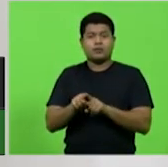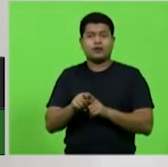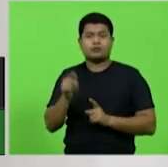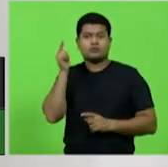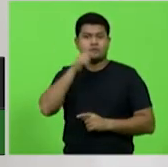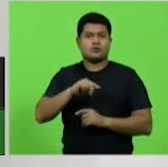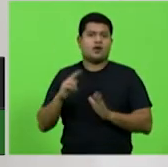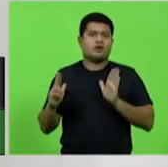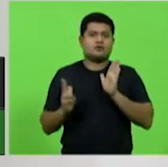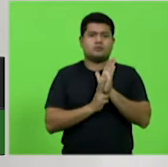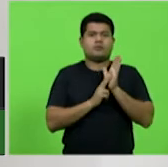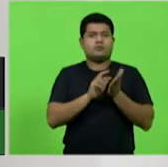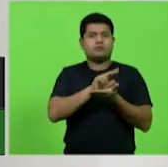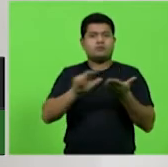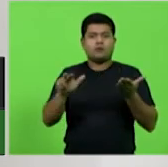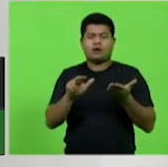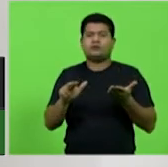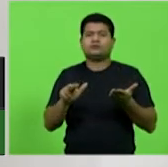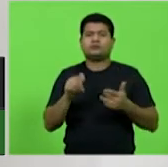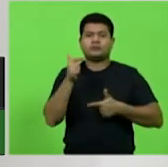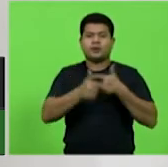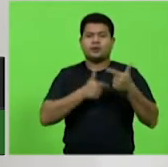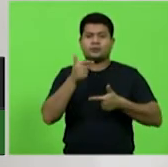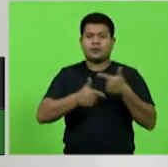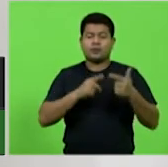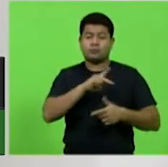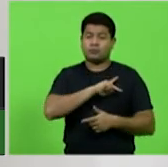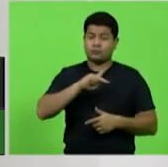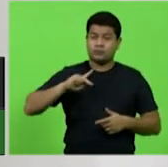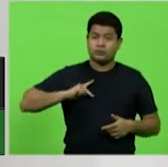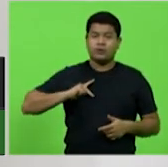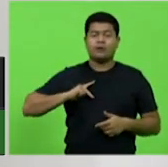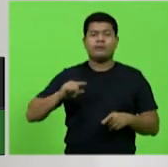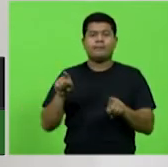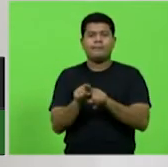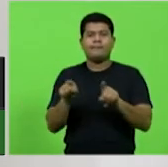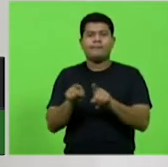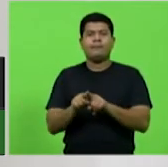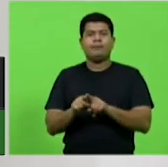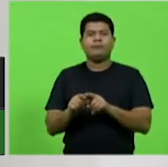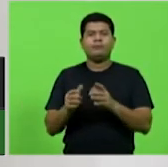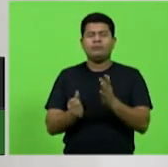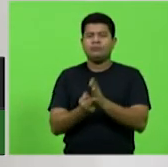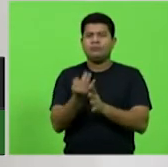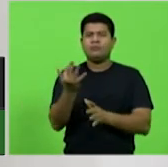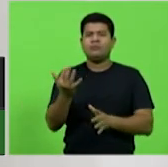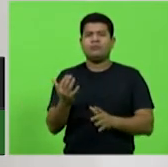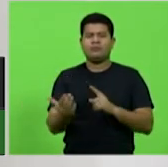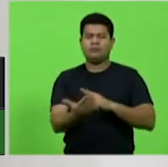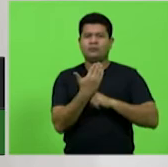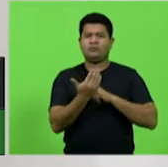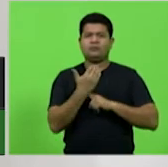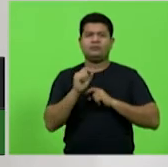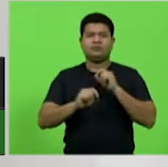seu nome e os inúmeros episódios que tanto contribuíram na formação do meu caráter.